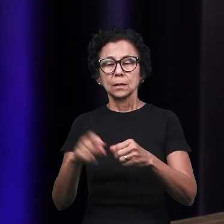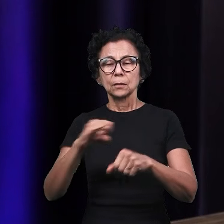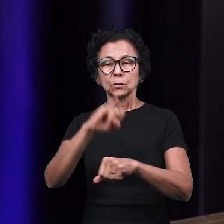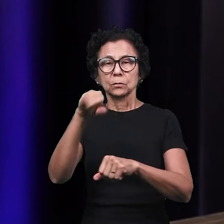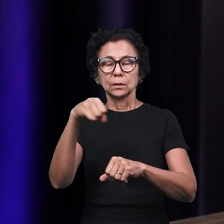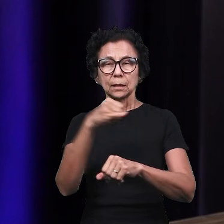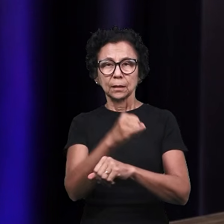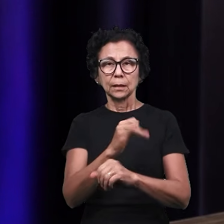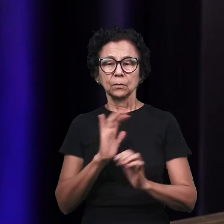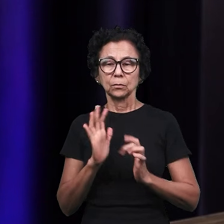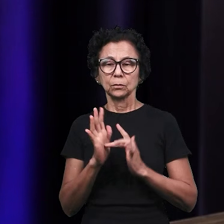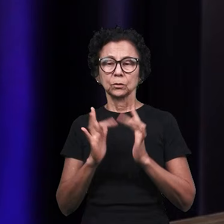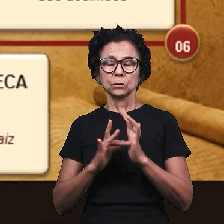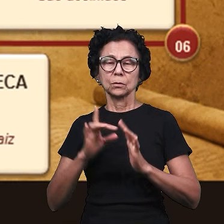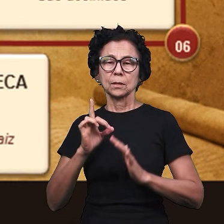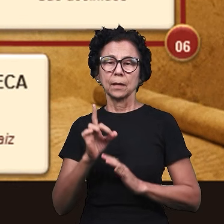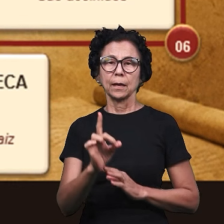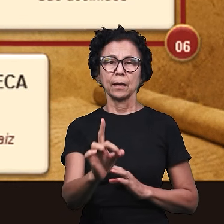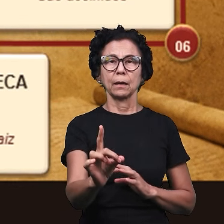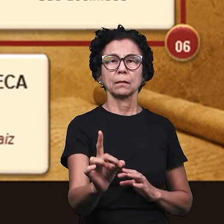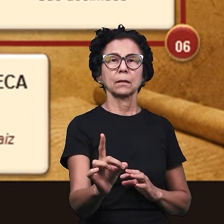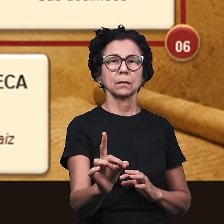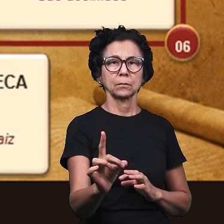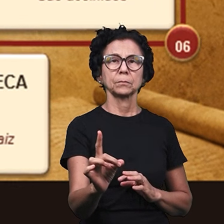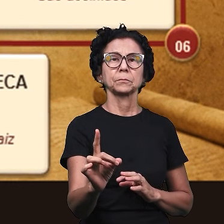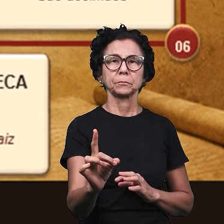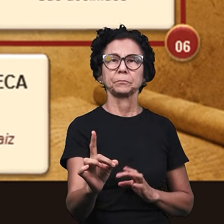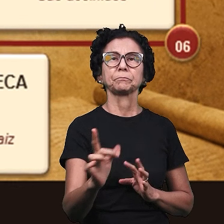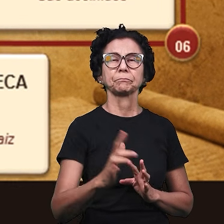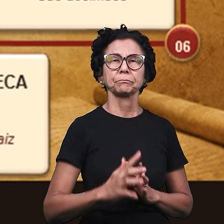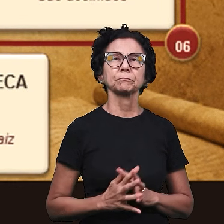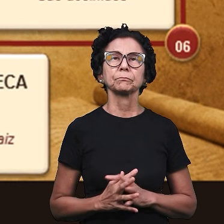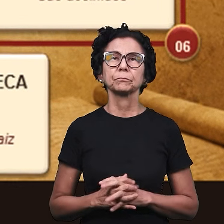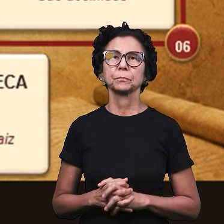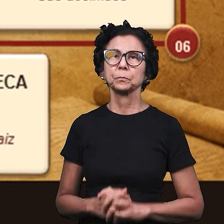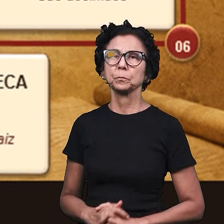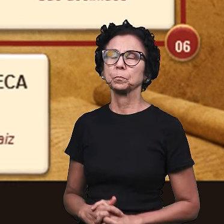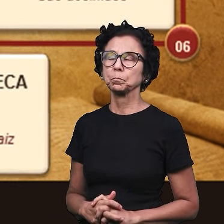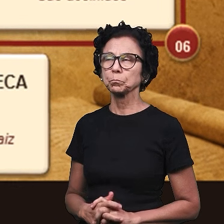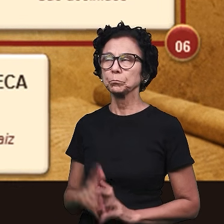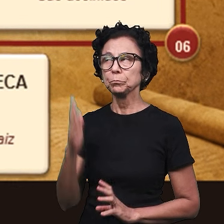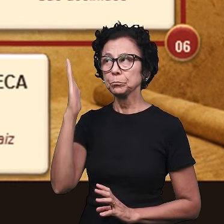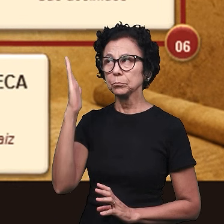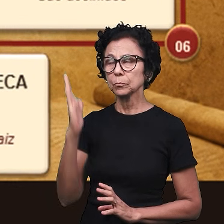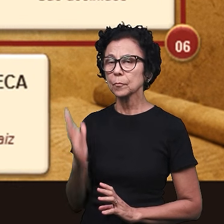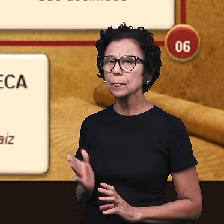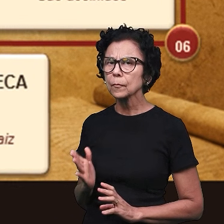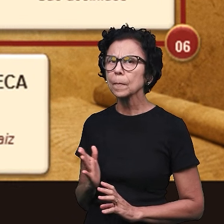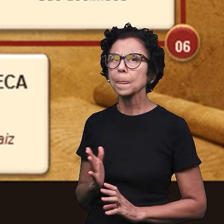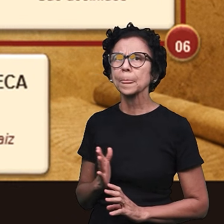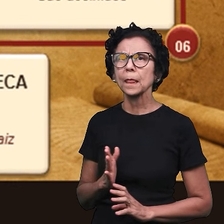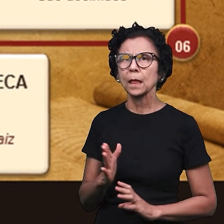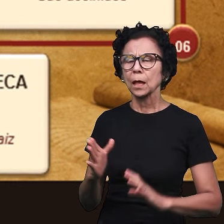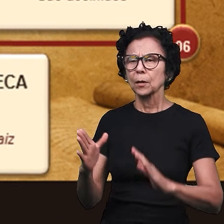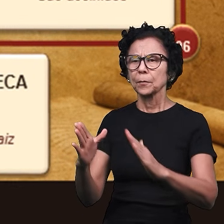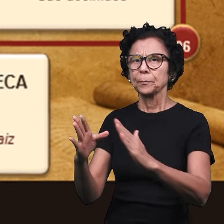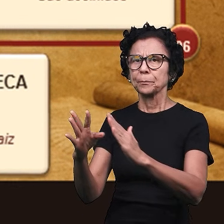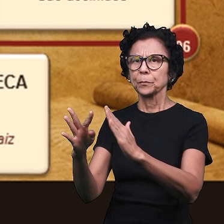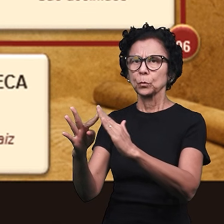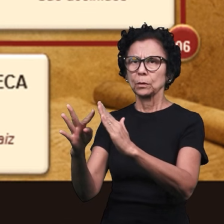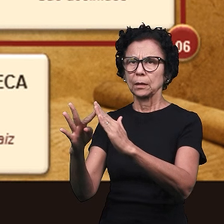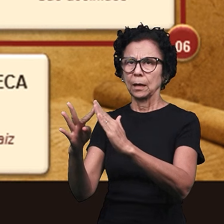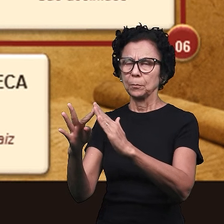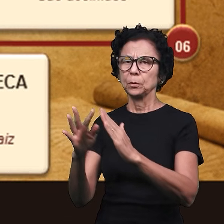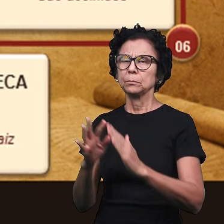Jerusalém. Nesse episódio, pastor Alex, nós vamos abordar alguns pontos quando Jesus examina o